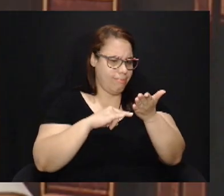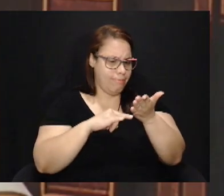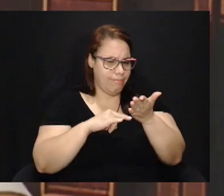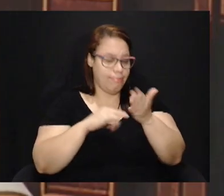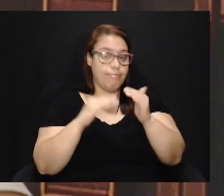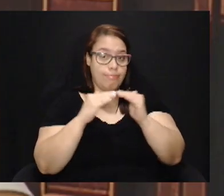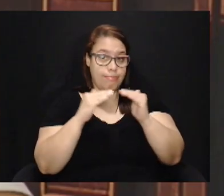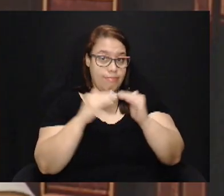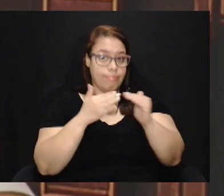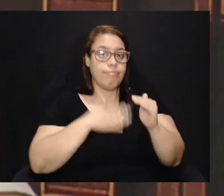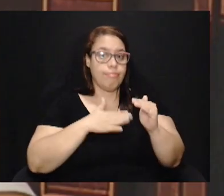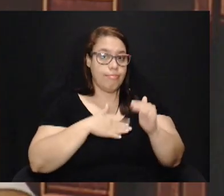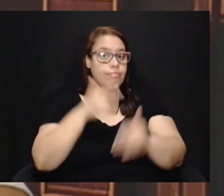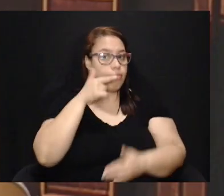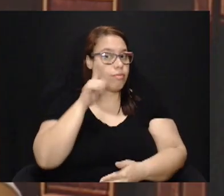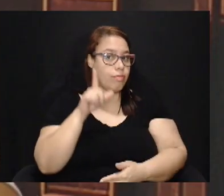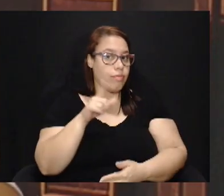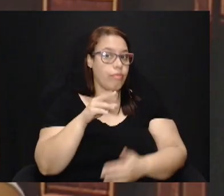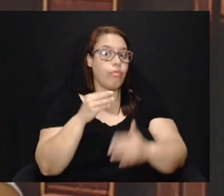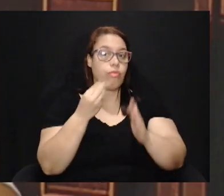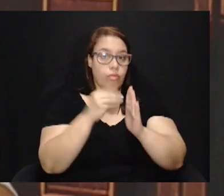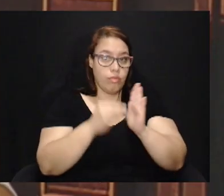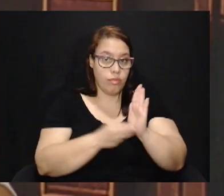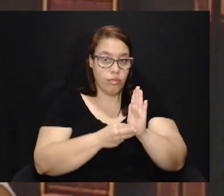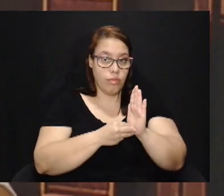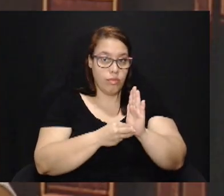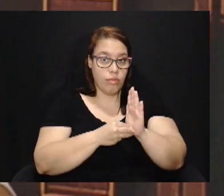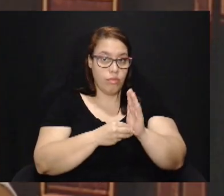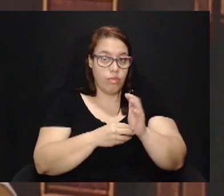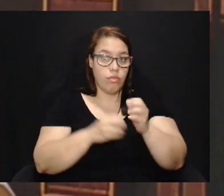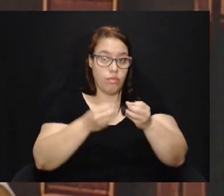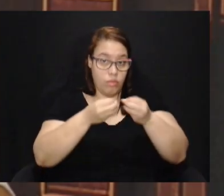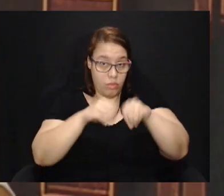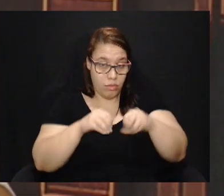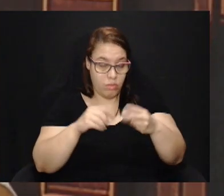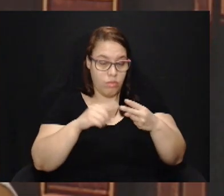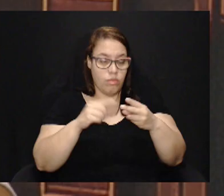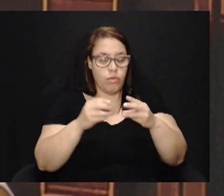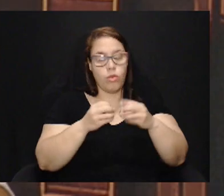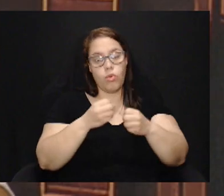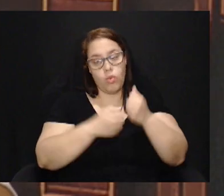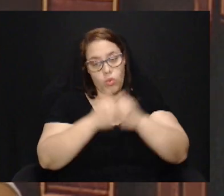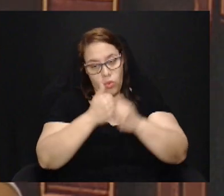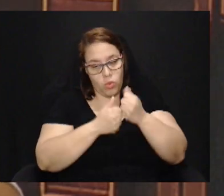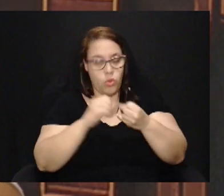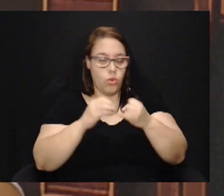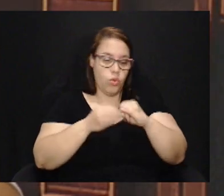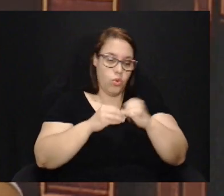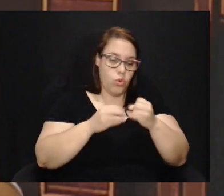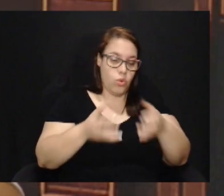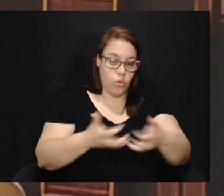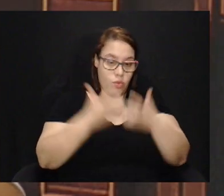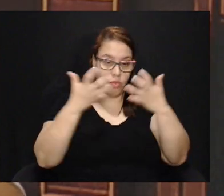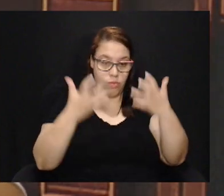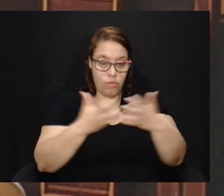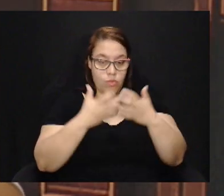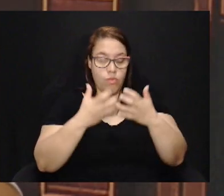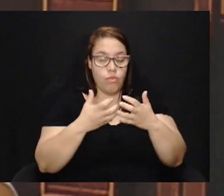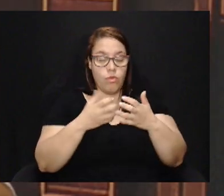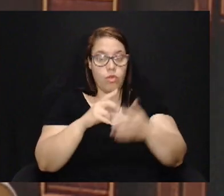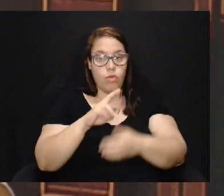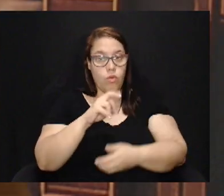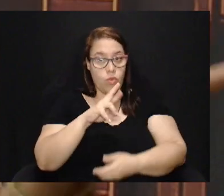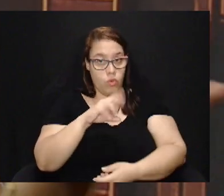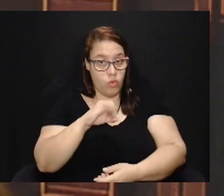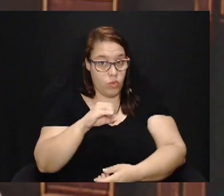você consegue colocar na sua mesa, que é o ovo, o arroz, o feijão, a salada, a verdura, o legume. Você pode